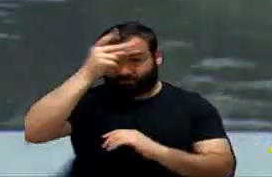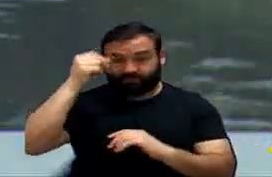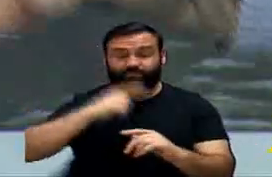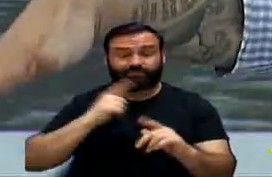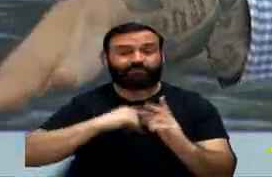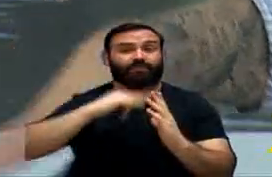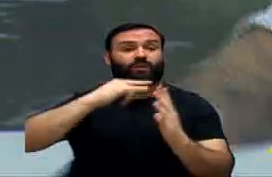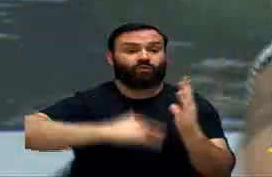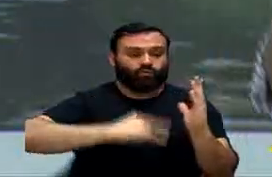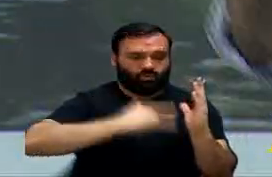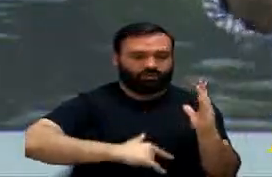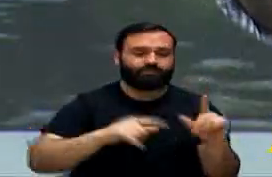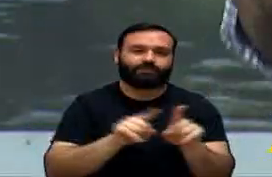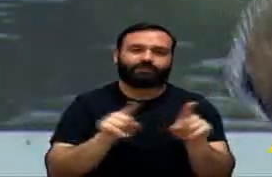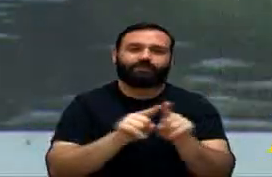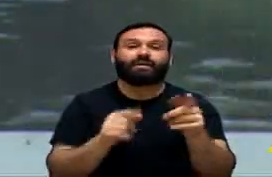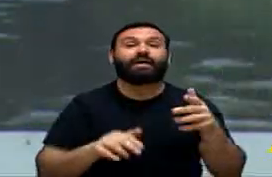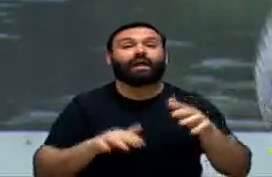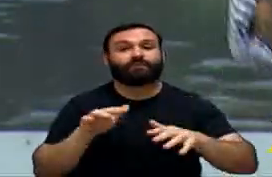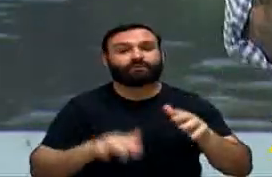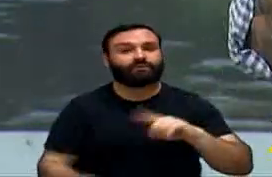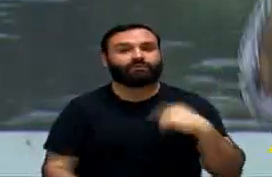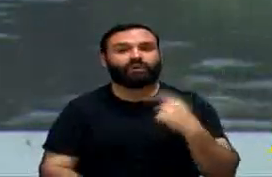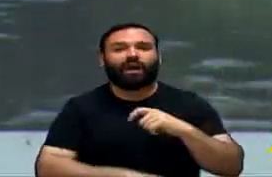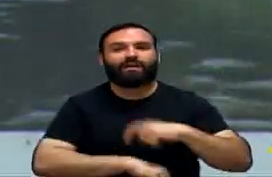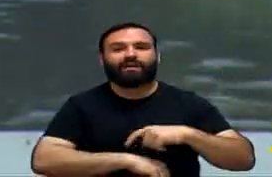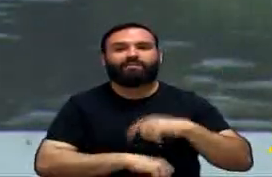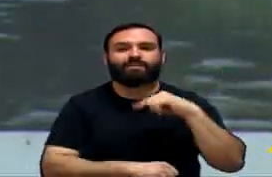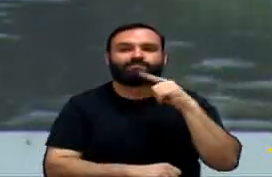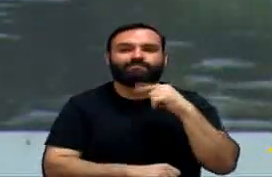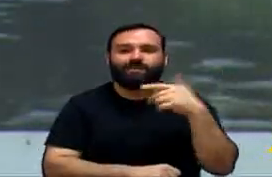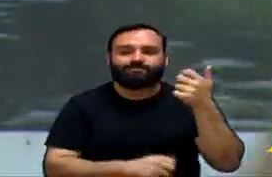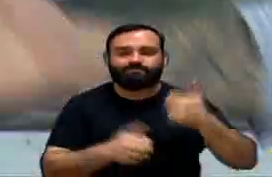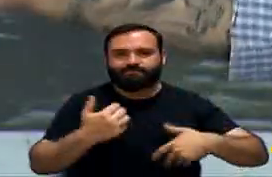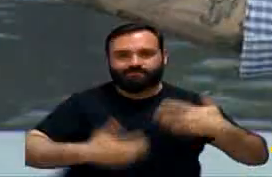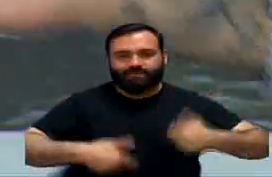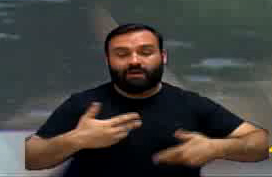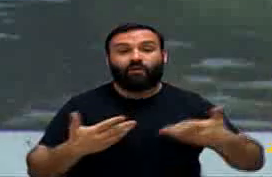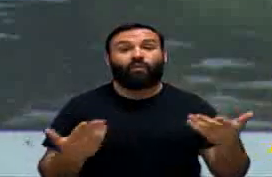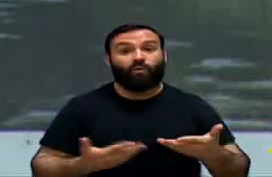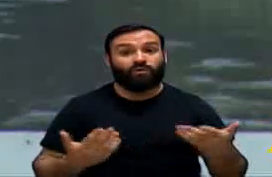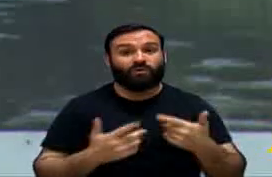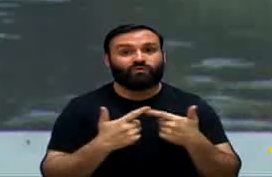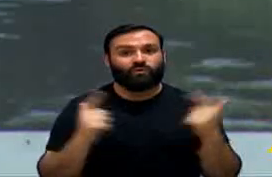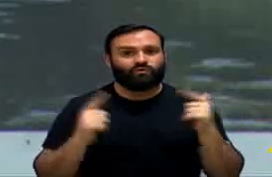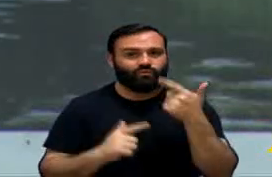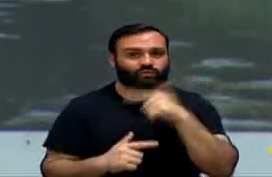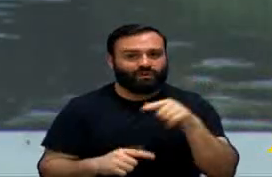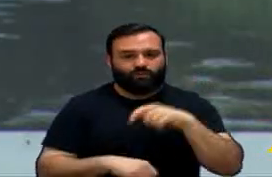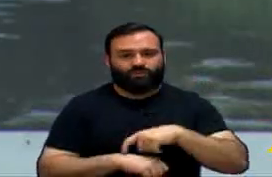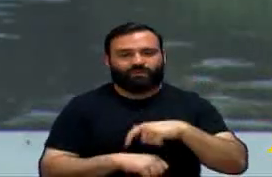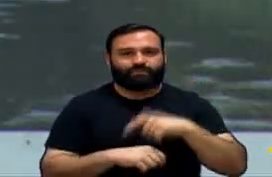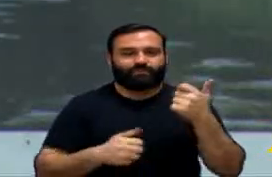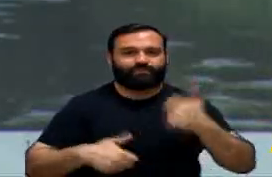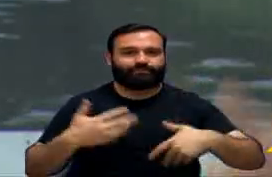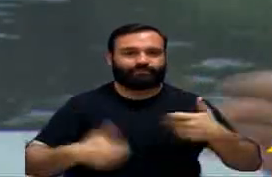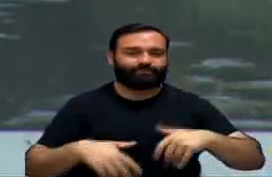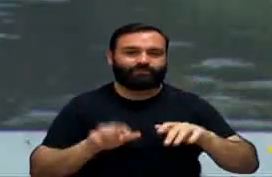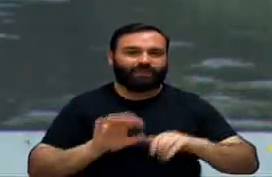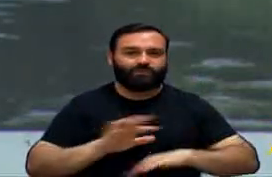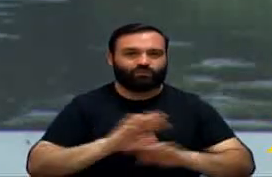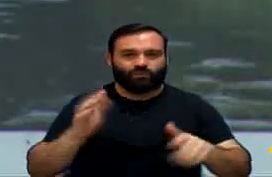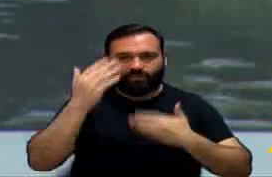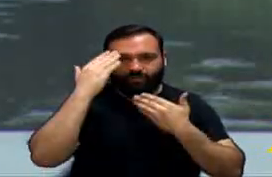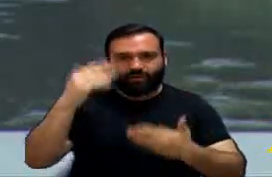tem os documentos aqui também que muitas vezes a gente não tem tempo para falar sobre eles hoje por sorte a gente teve um tempinho aí então é isso